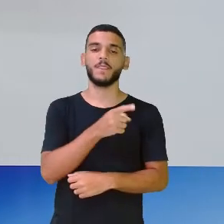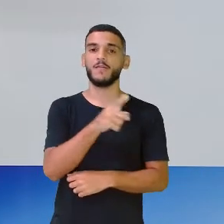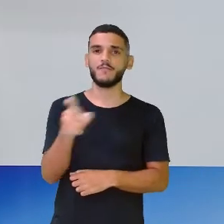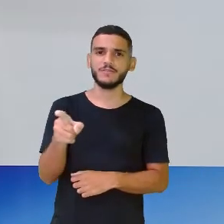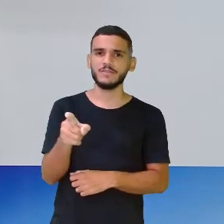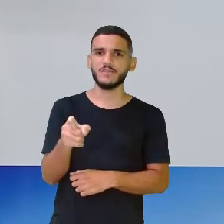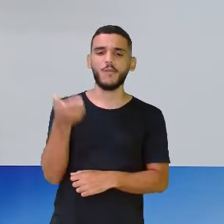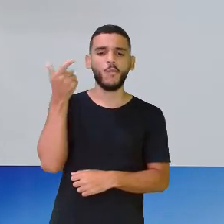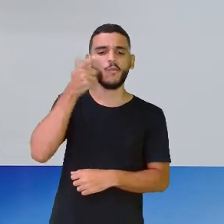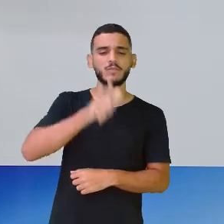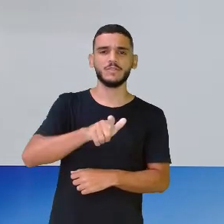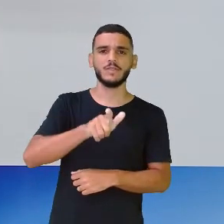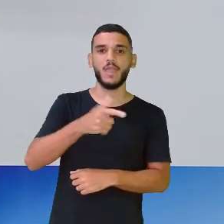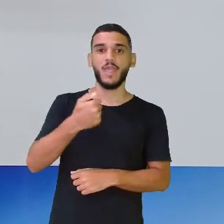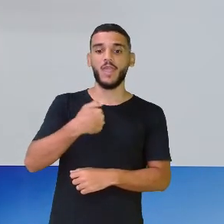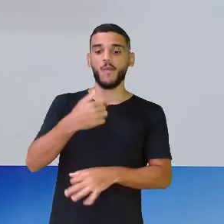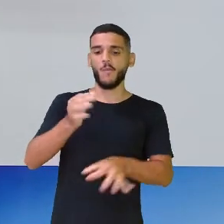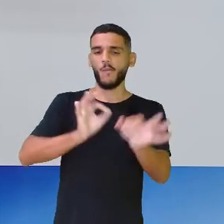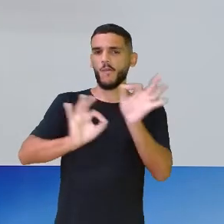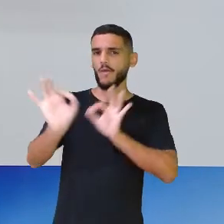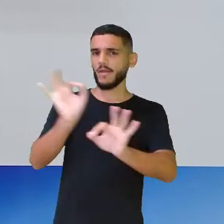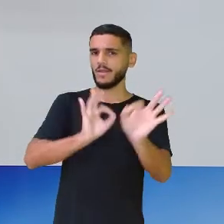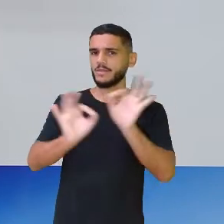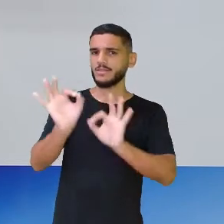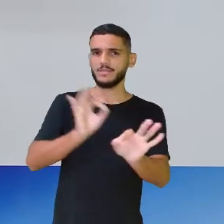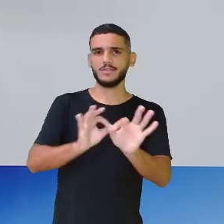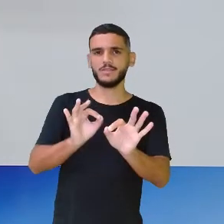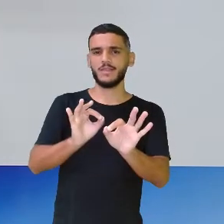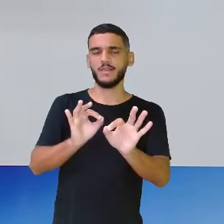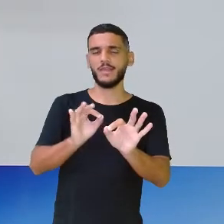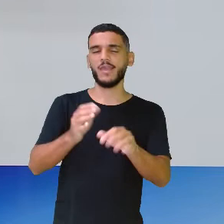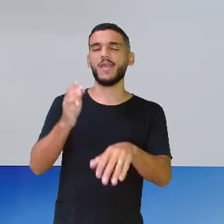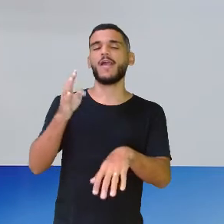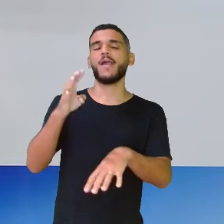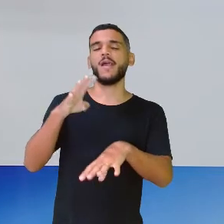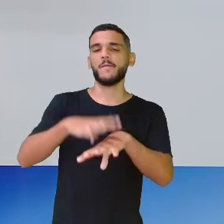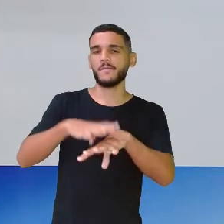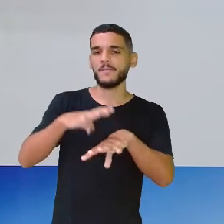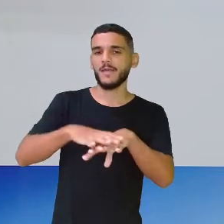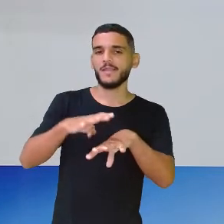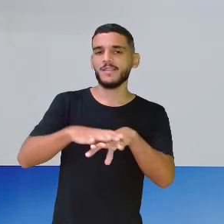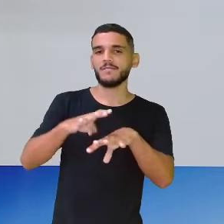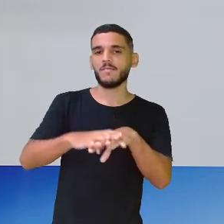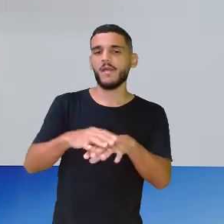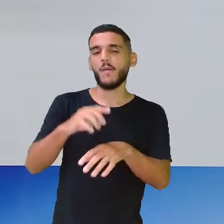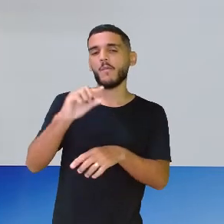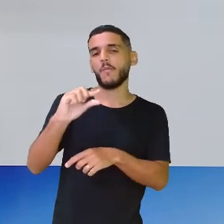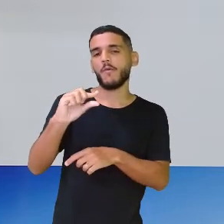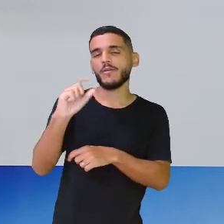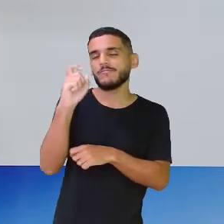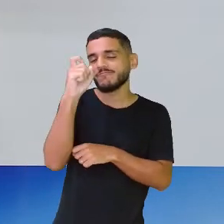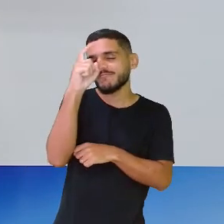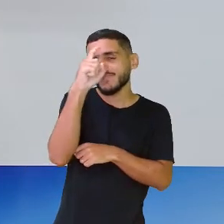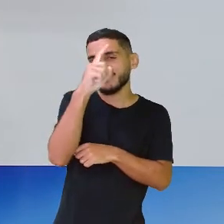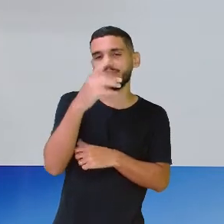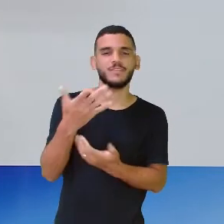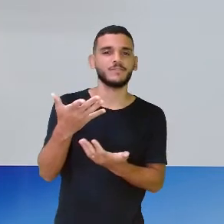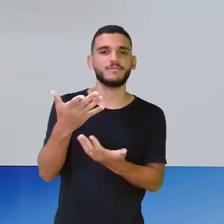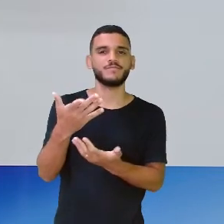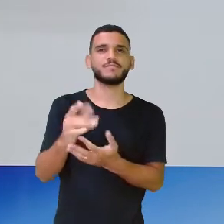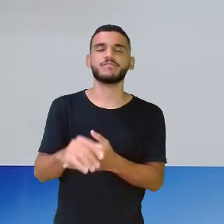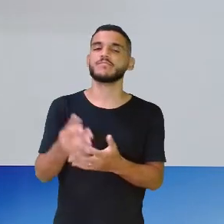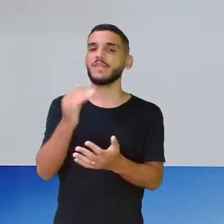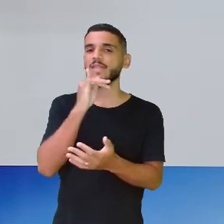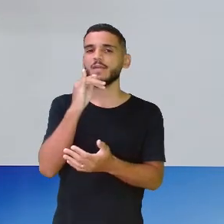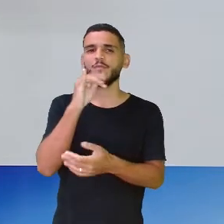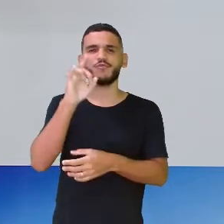preparei uma aula com um nível um pouco elevado. Ao invés de a gente trabalhar só com fração, hoje